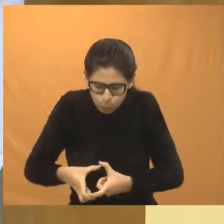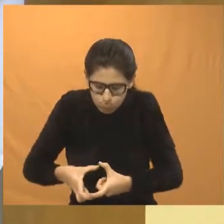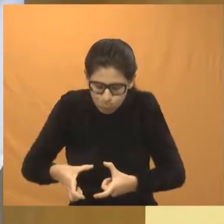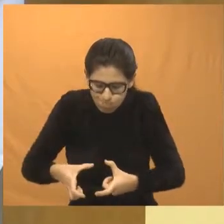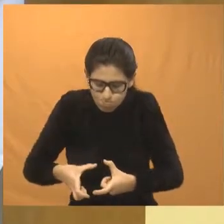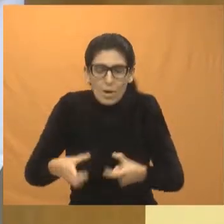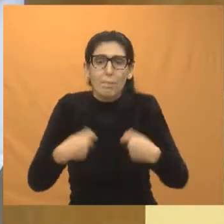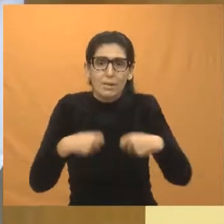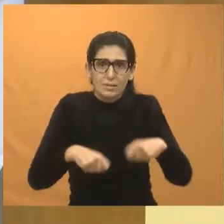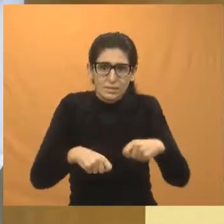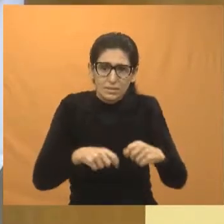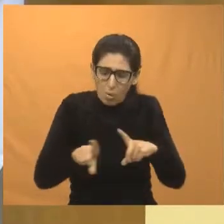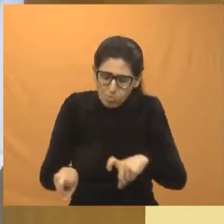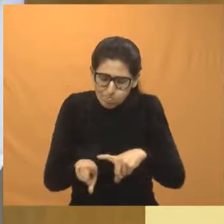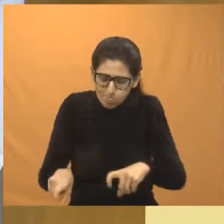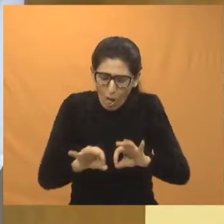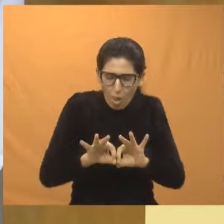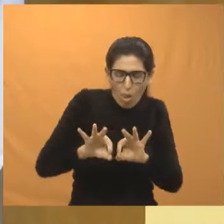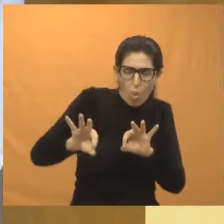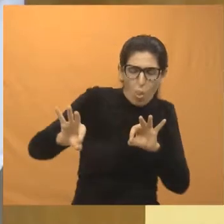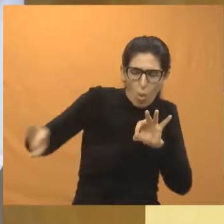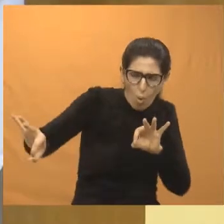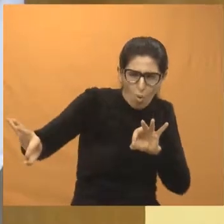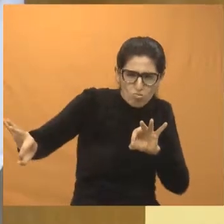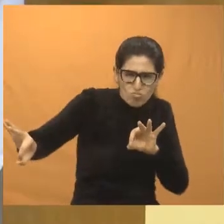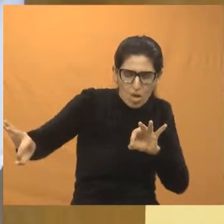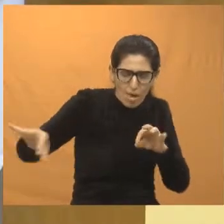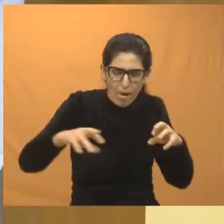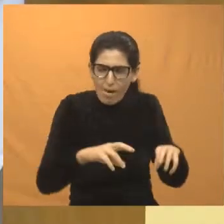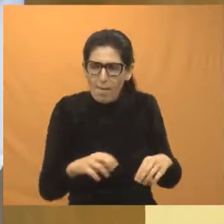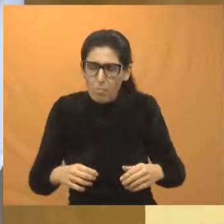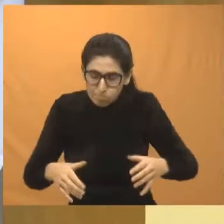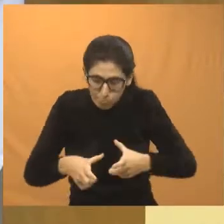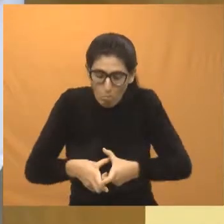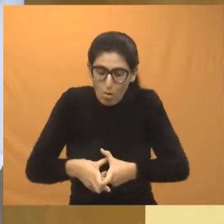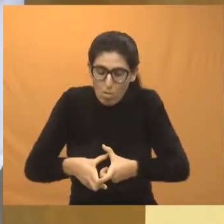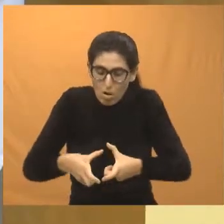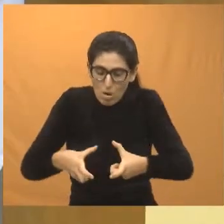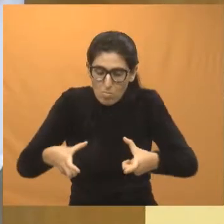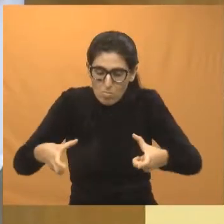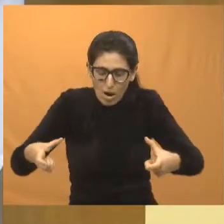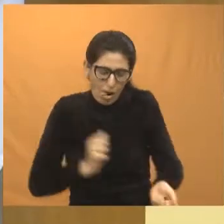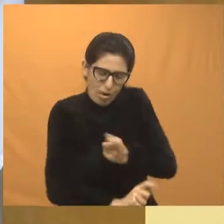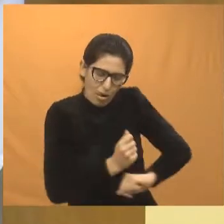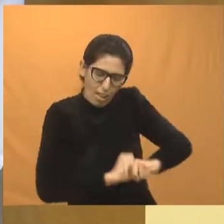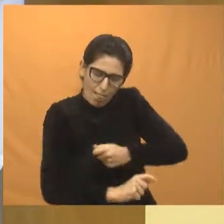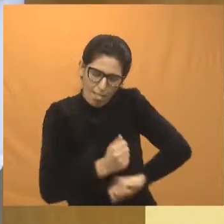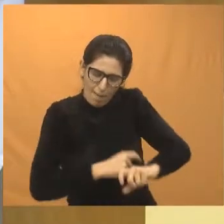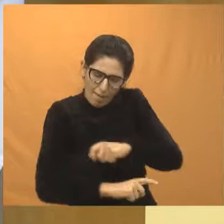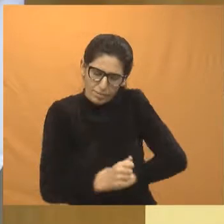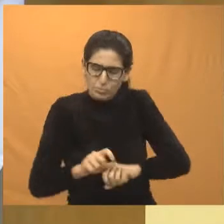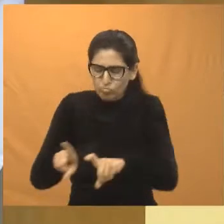das áreas também rurais para poder fazer uma expansão, para estender o comércio agrícola e assim vai